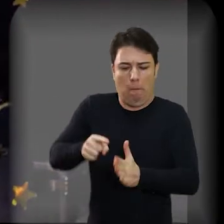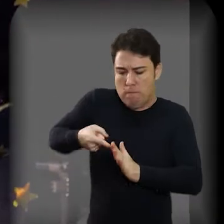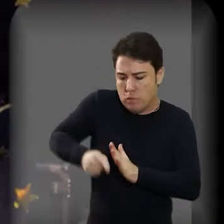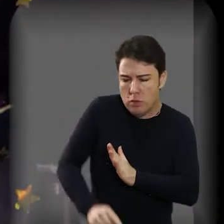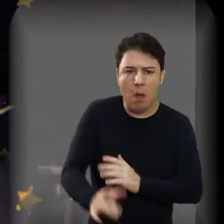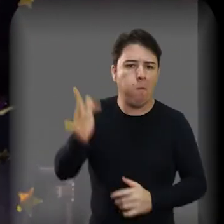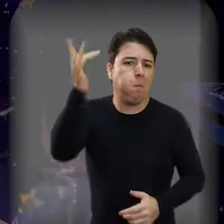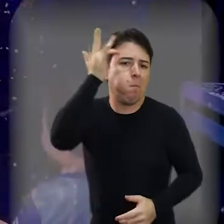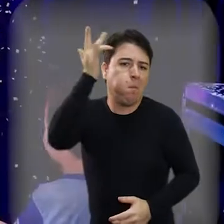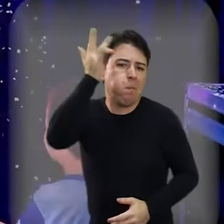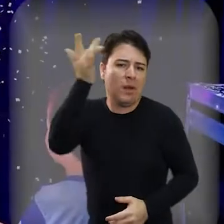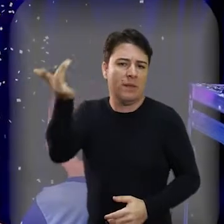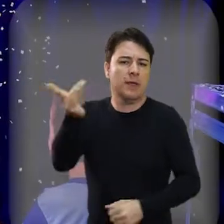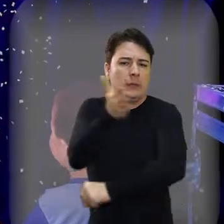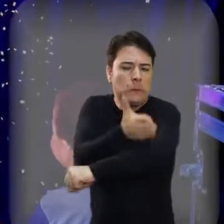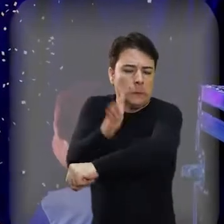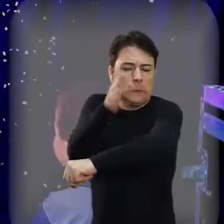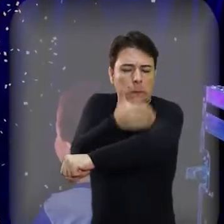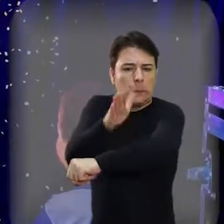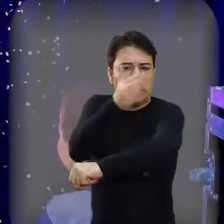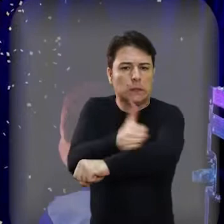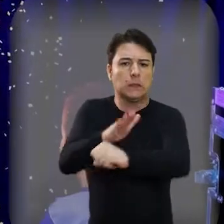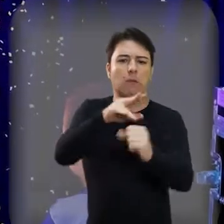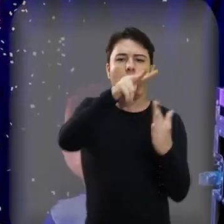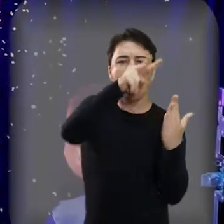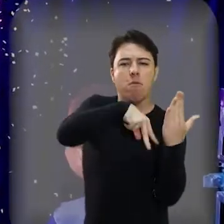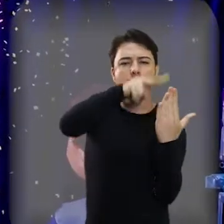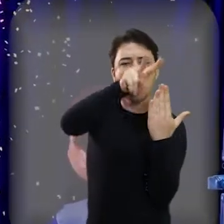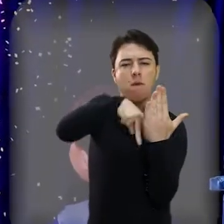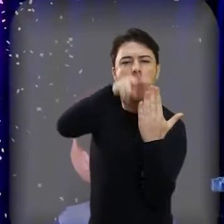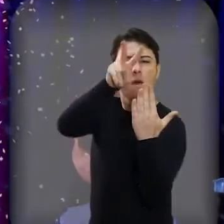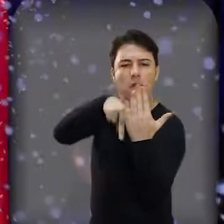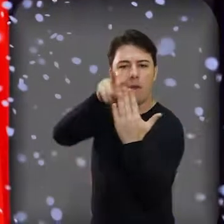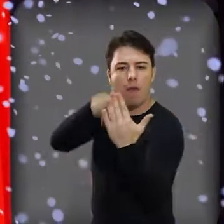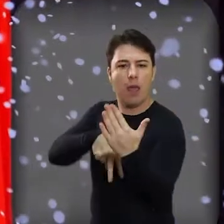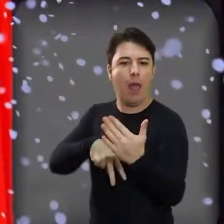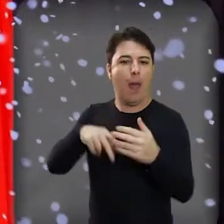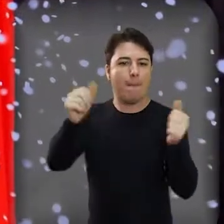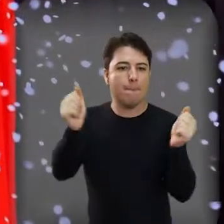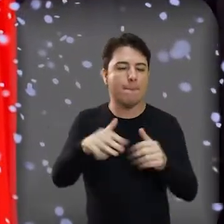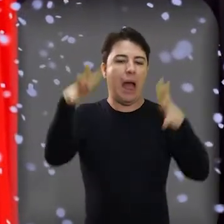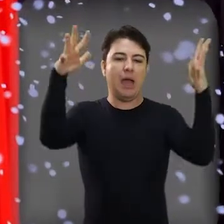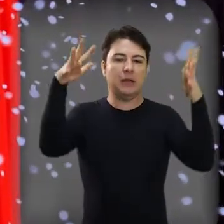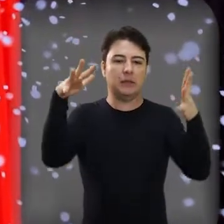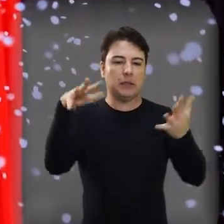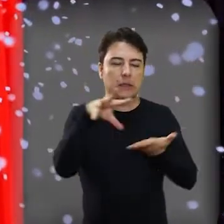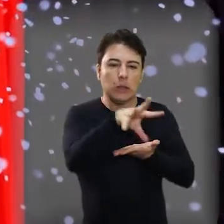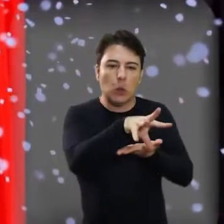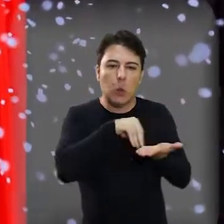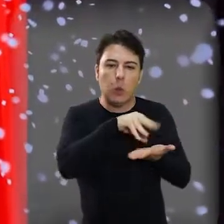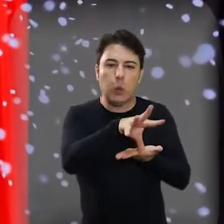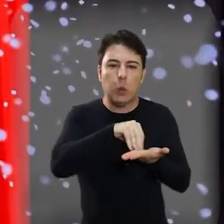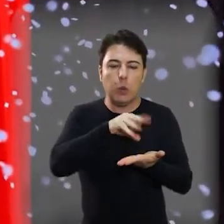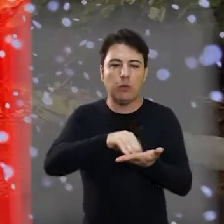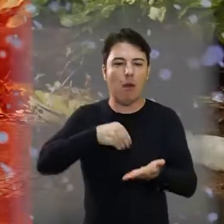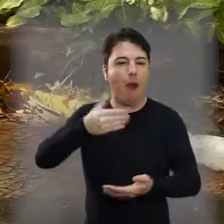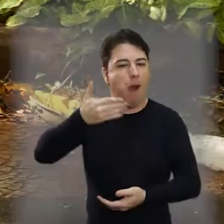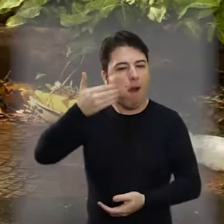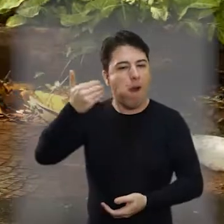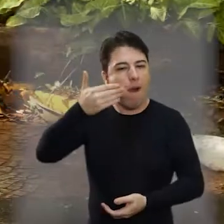de fato. O tempo que o artista passa na sala de ensaio, o tempo que o artista passa lendo, o tempo que o artista